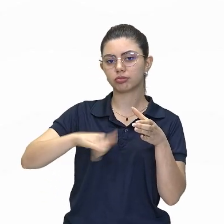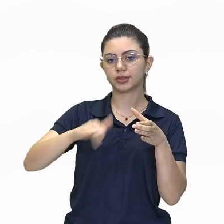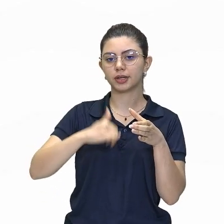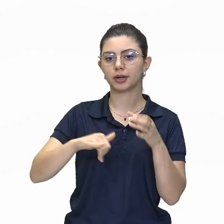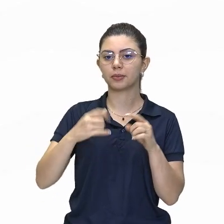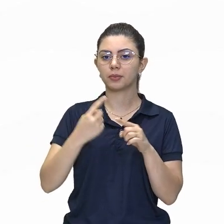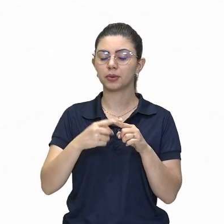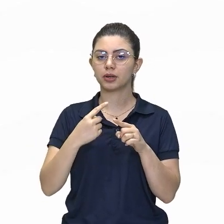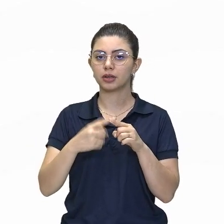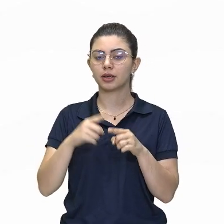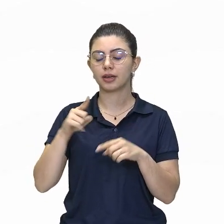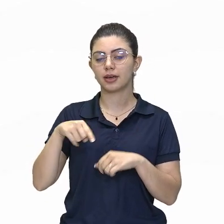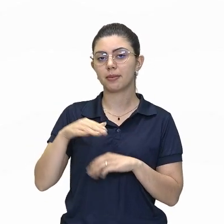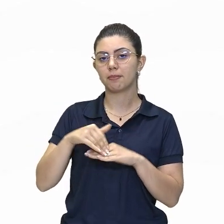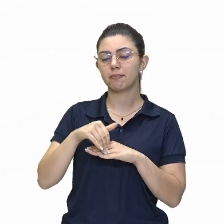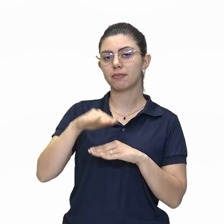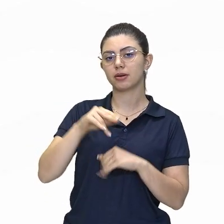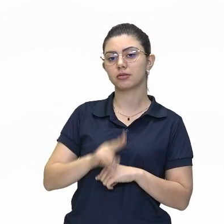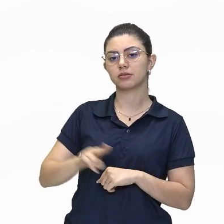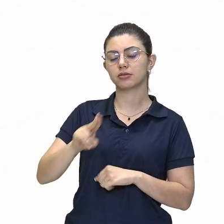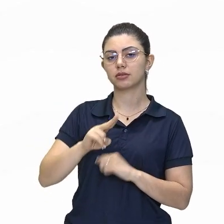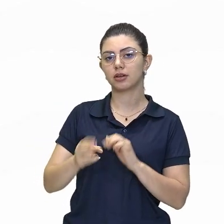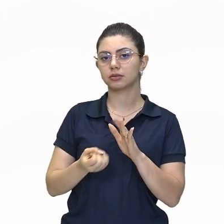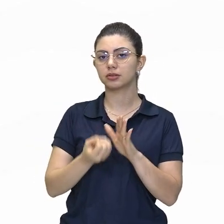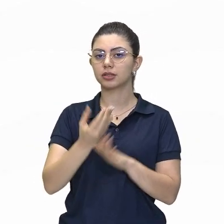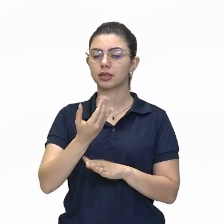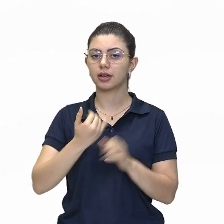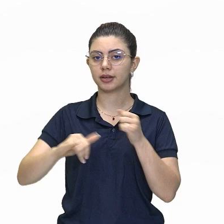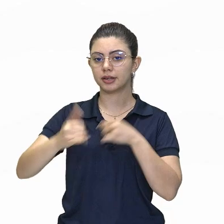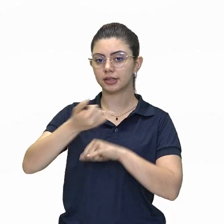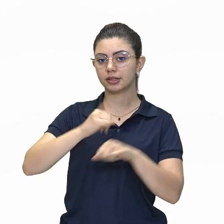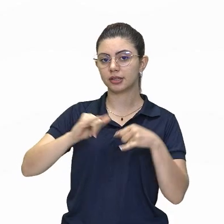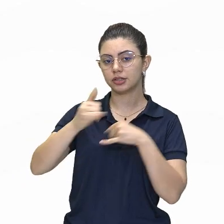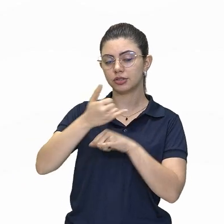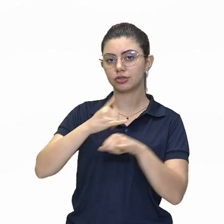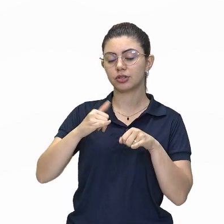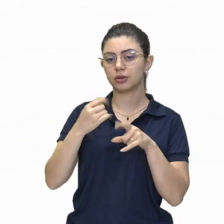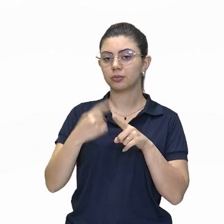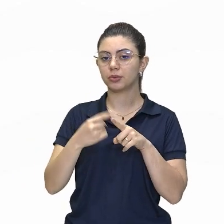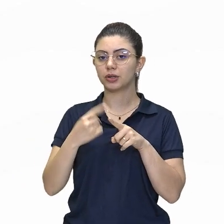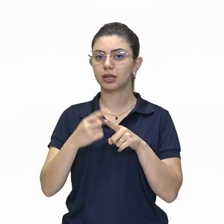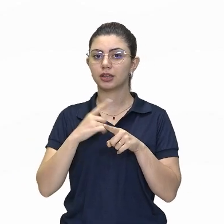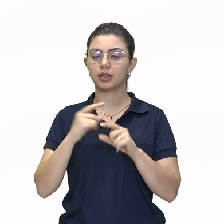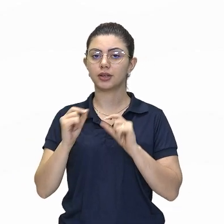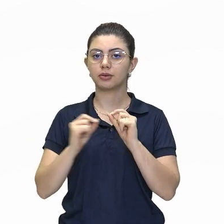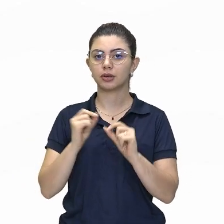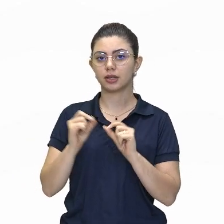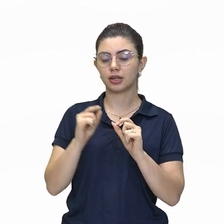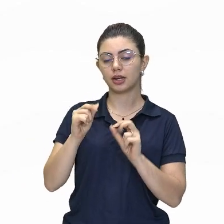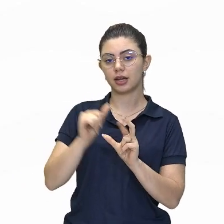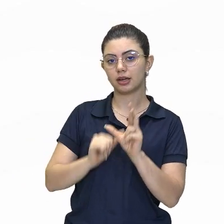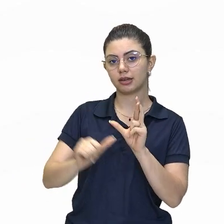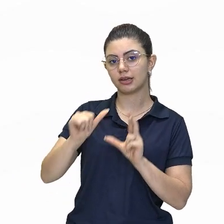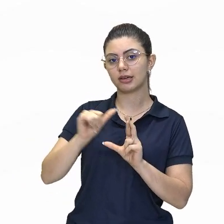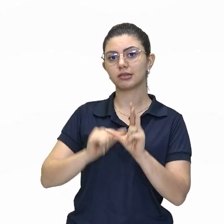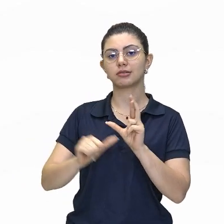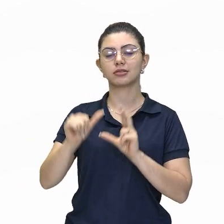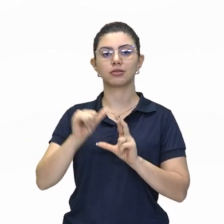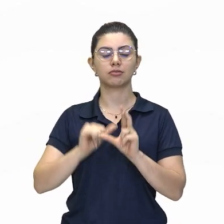mais utilizada para a geração de energia por meio de reações nucleares. O